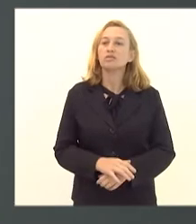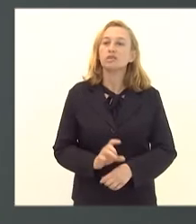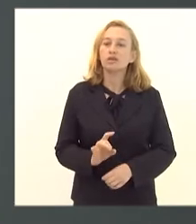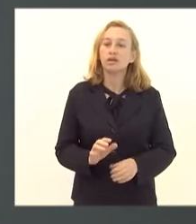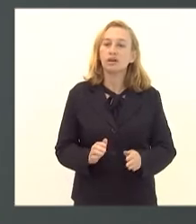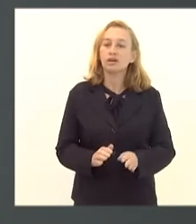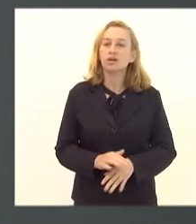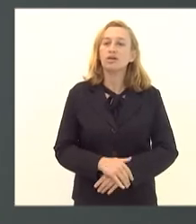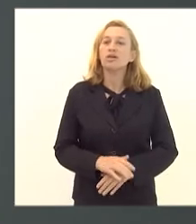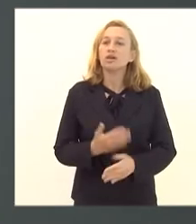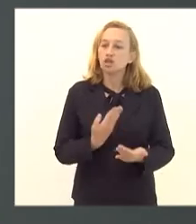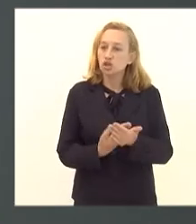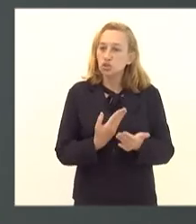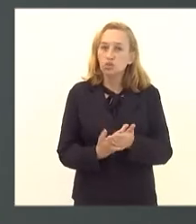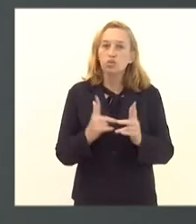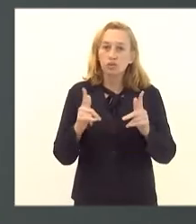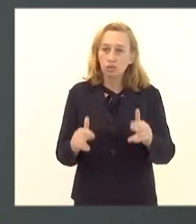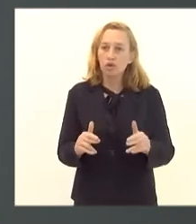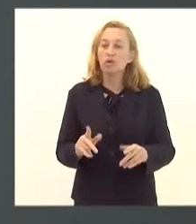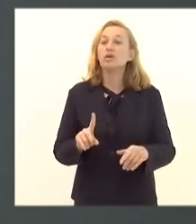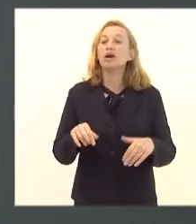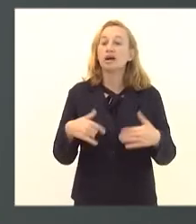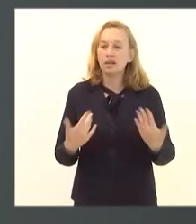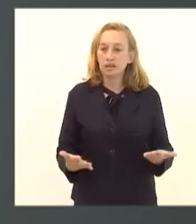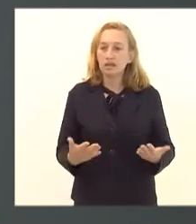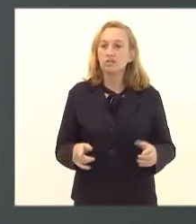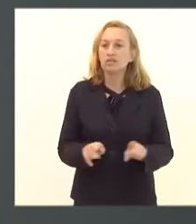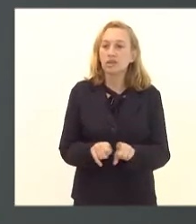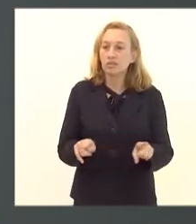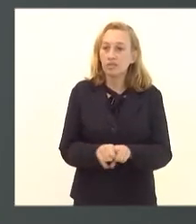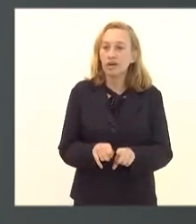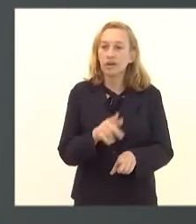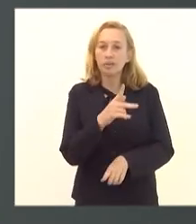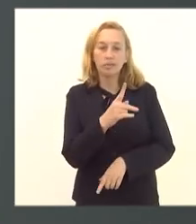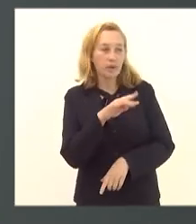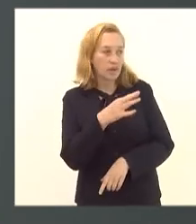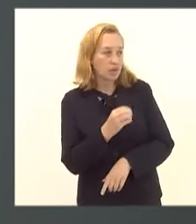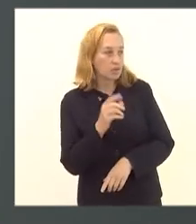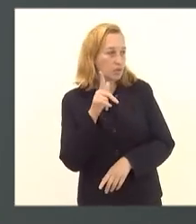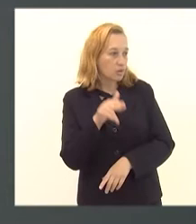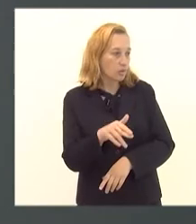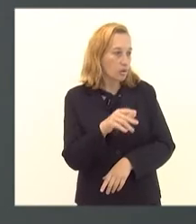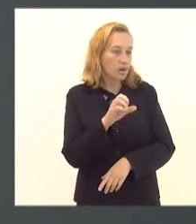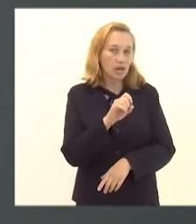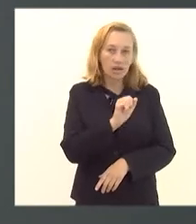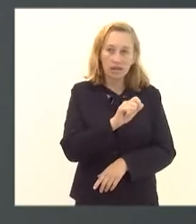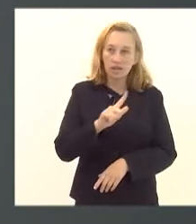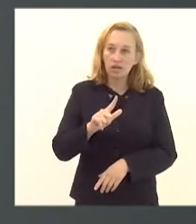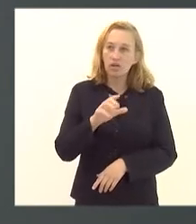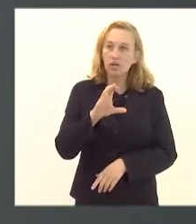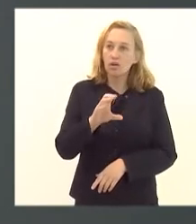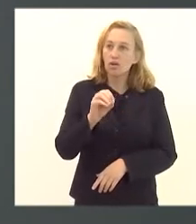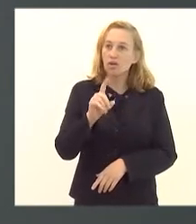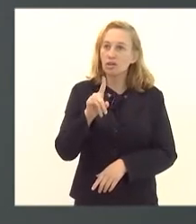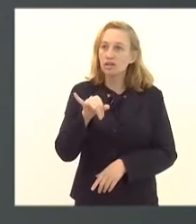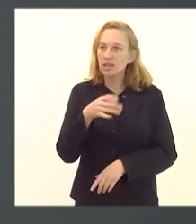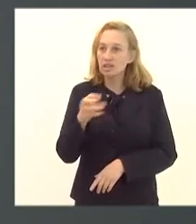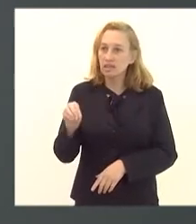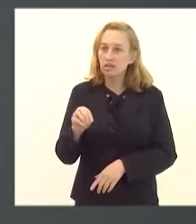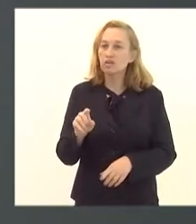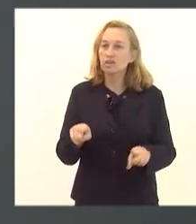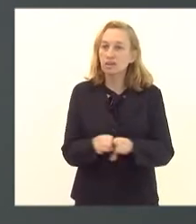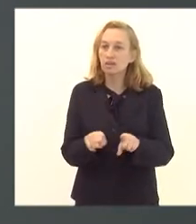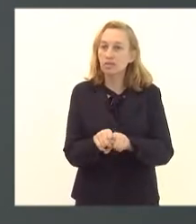Tem os estudos. Perfeito. Então, a mesma questão, Pedro, também para o canal do colonizador e o mapinha também. Que